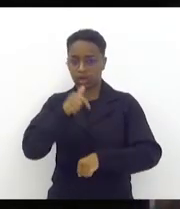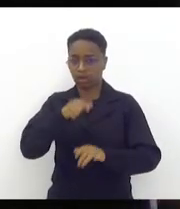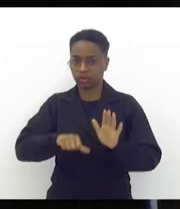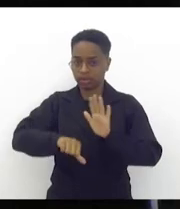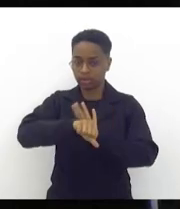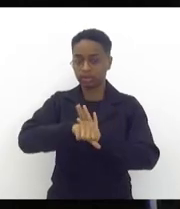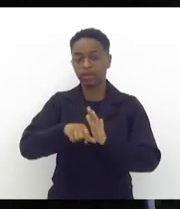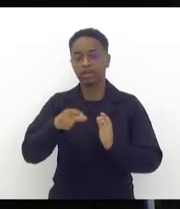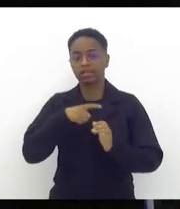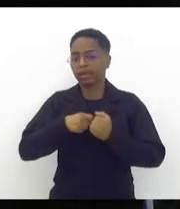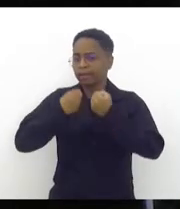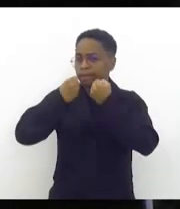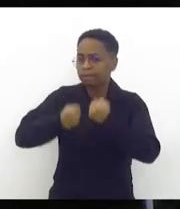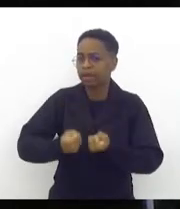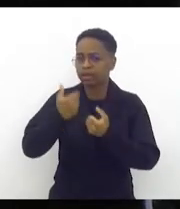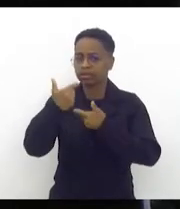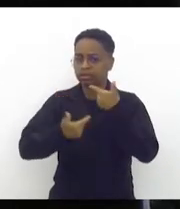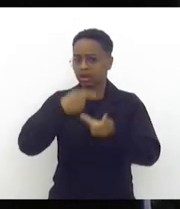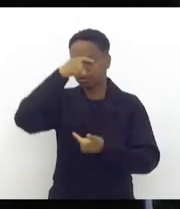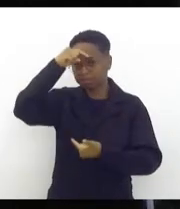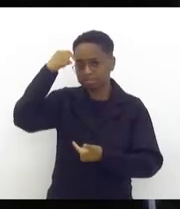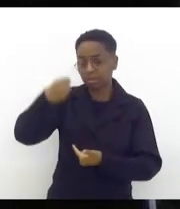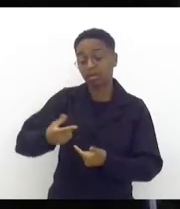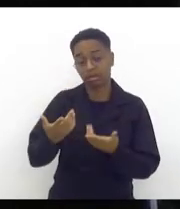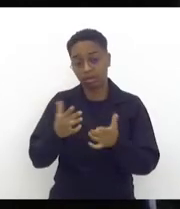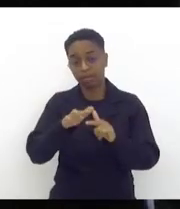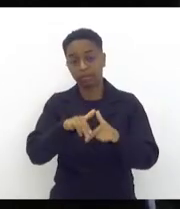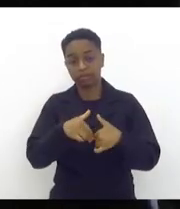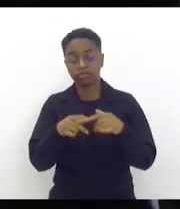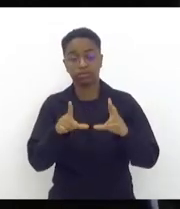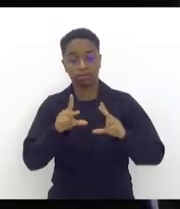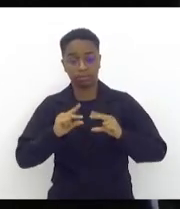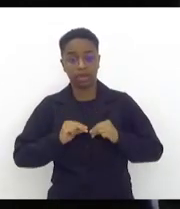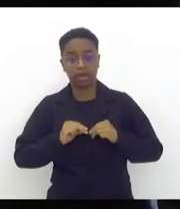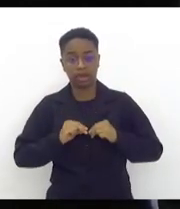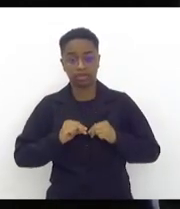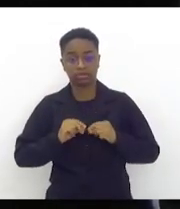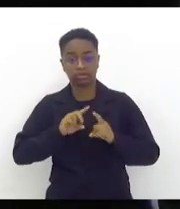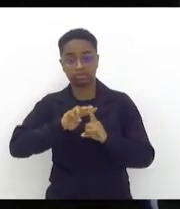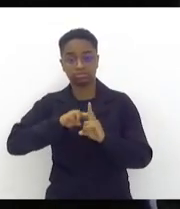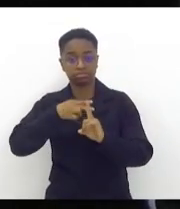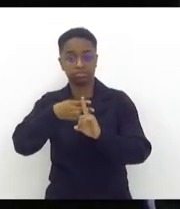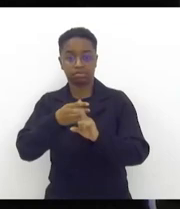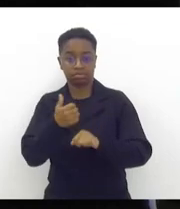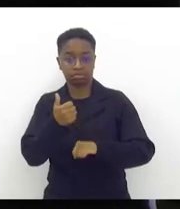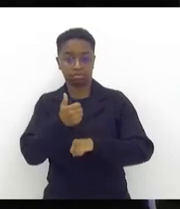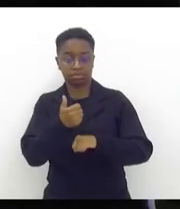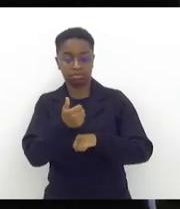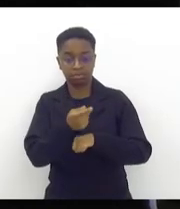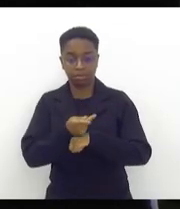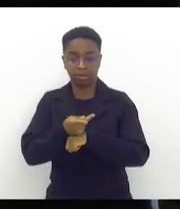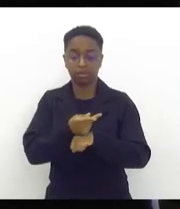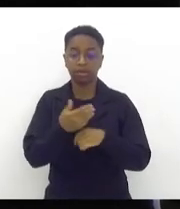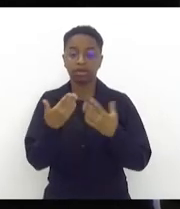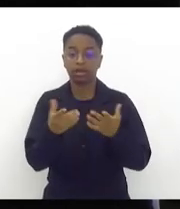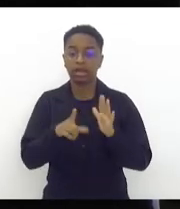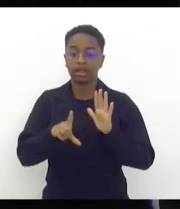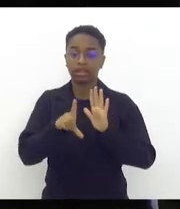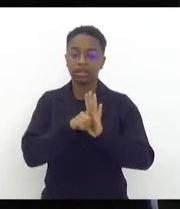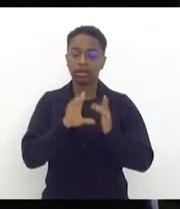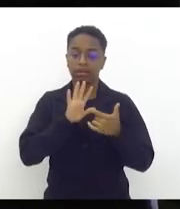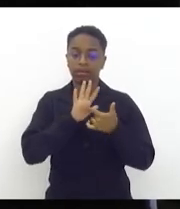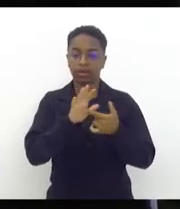sobrecarga, em razão dessa sobrecarga, merecem um benefício. E a lei orgânica é muito